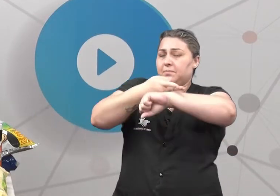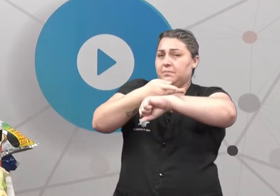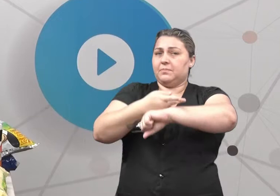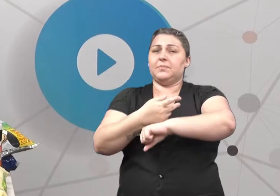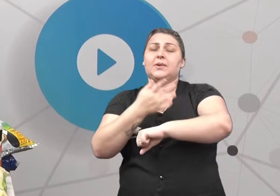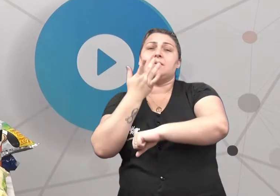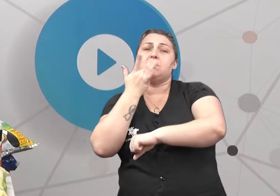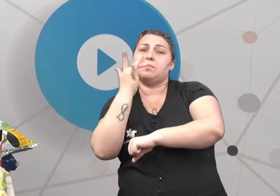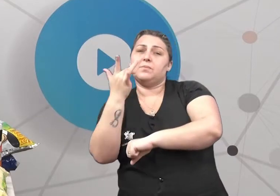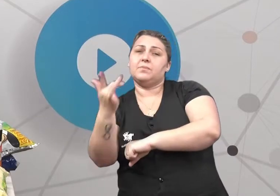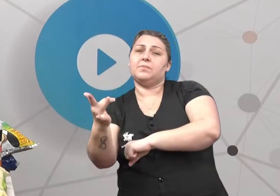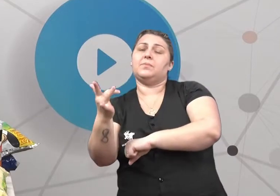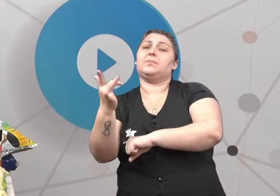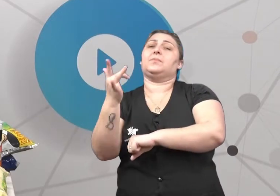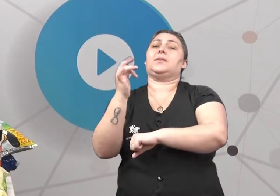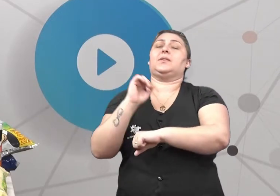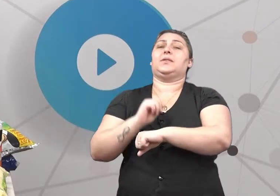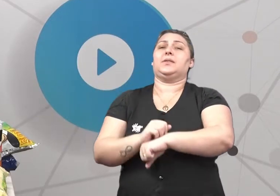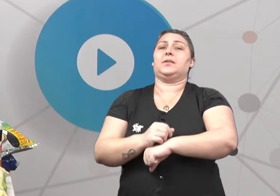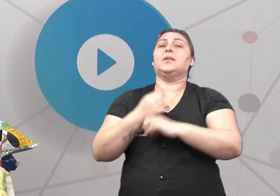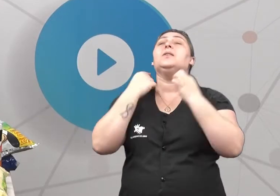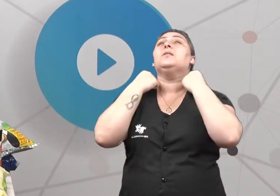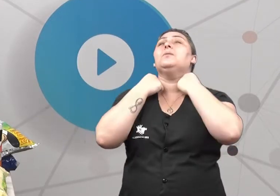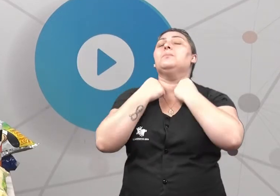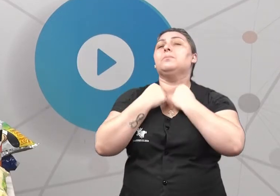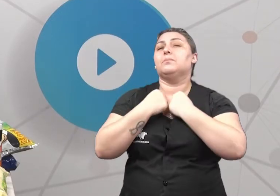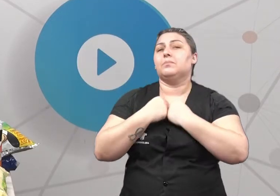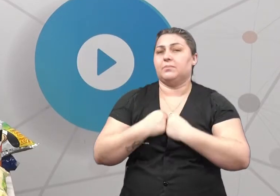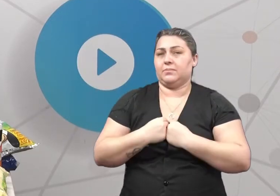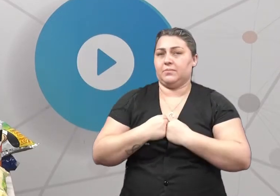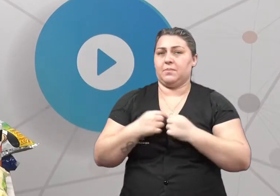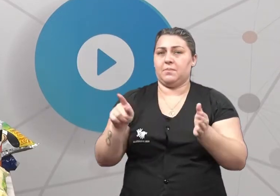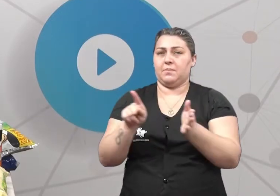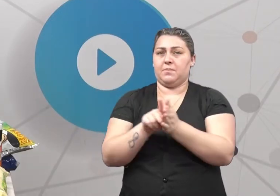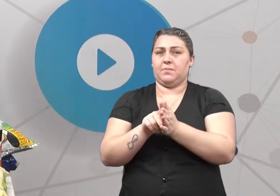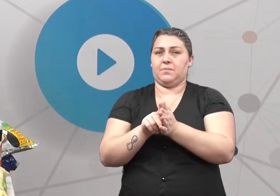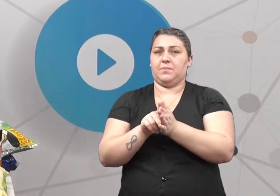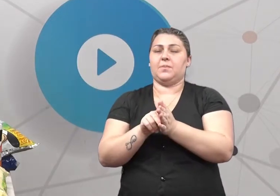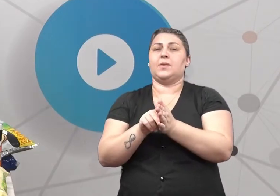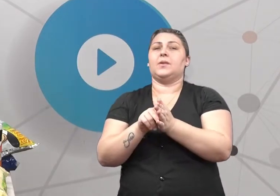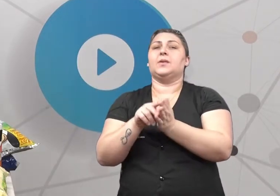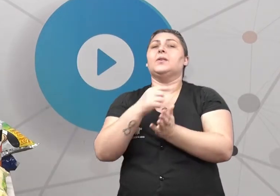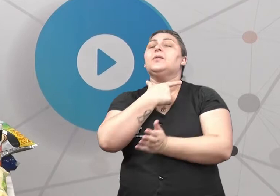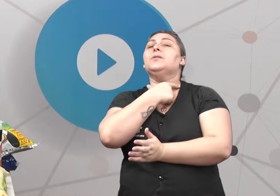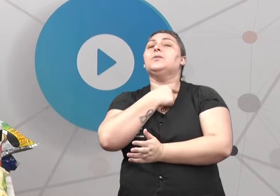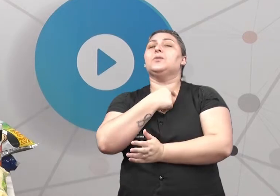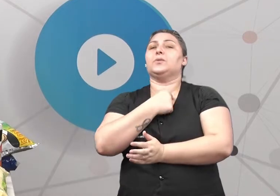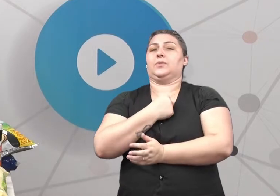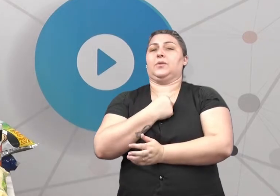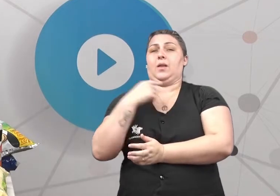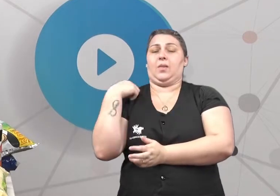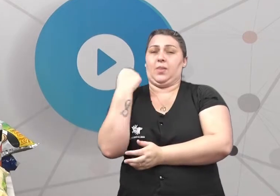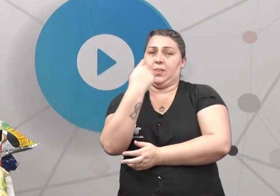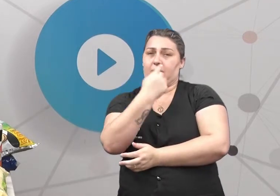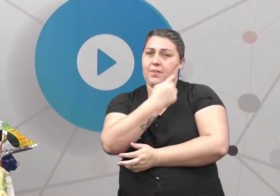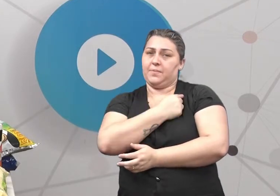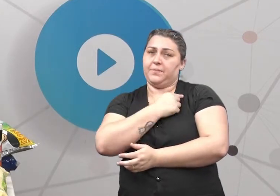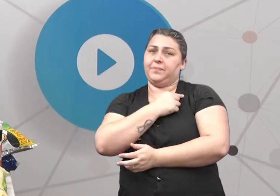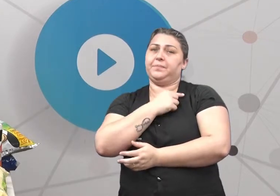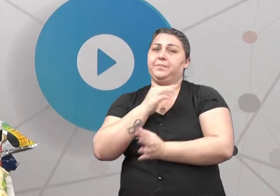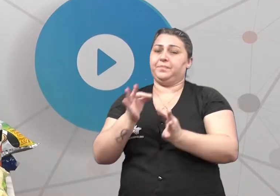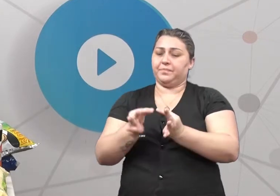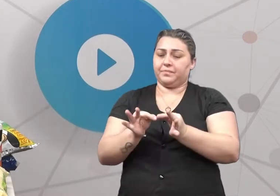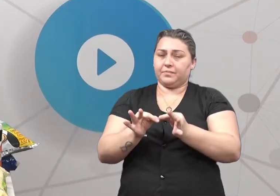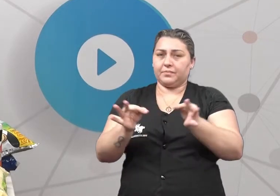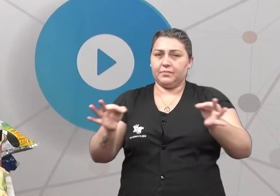preciosas, ouro, prata, para esses instrumentos de joias, né? E as unidades de